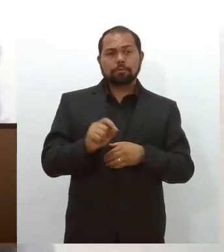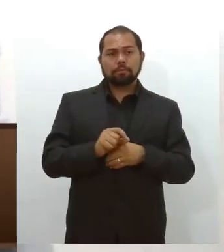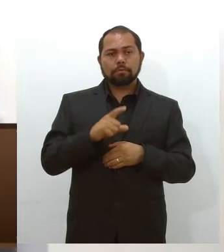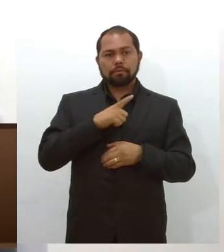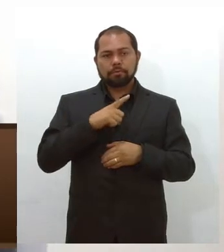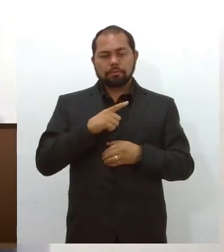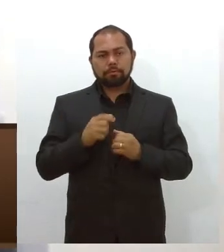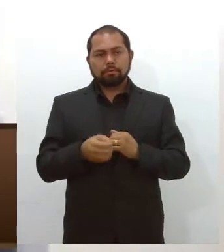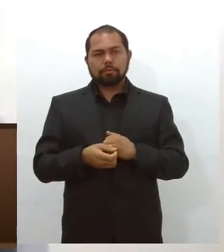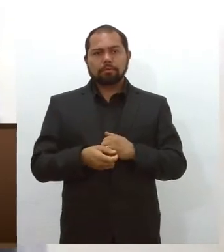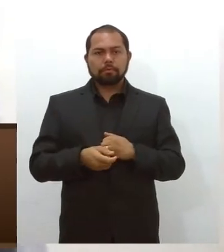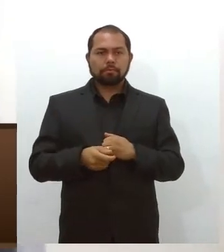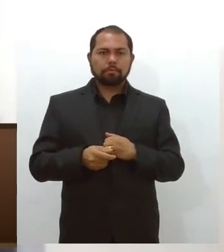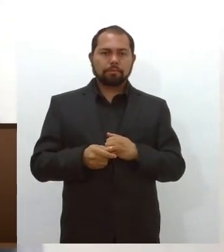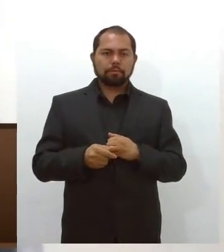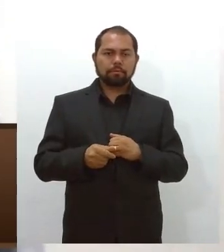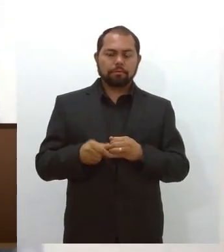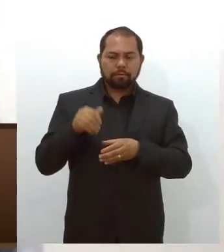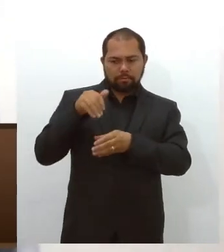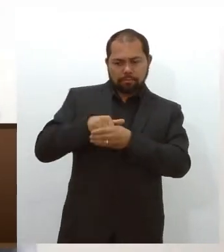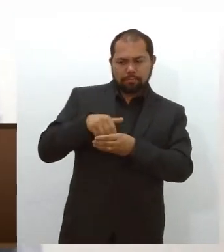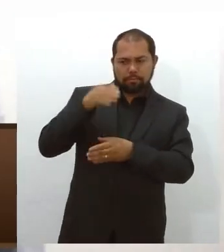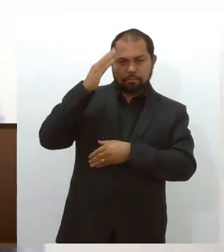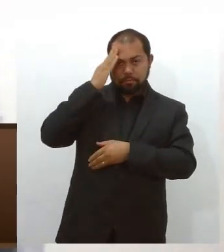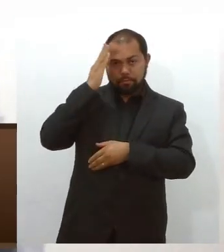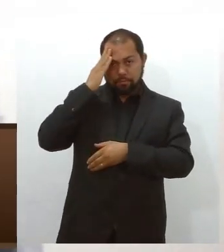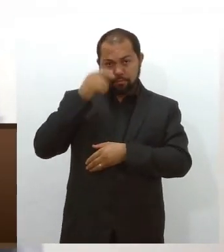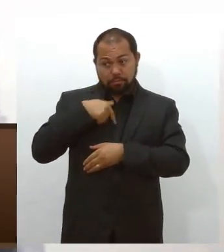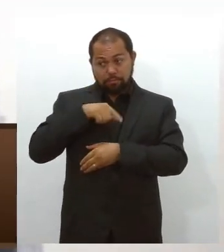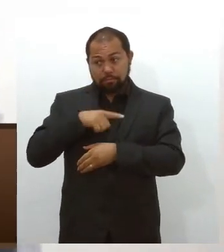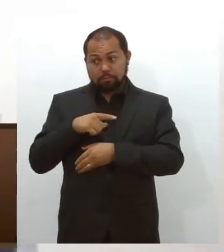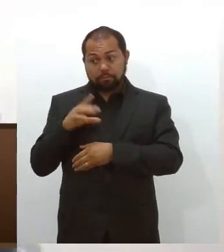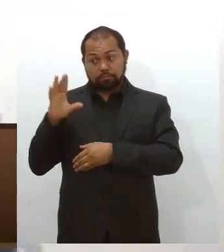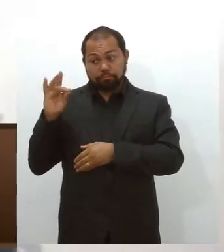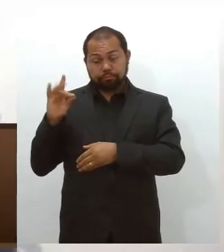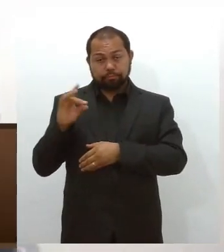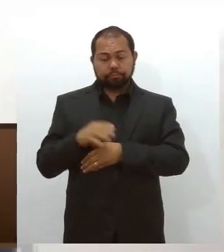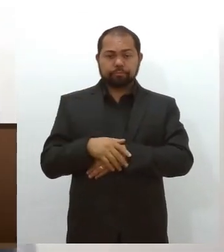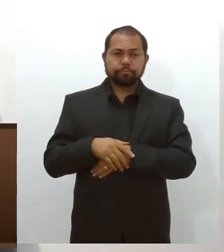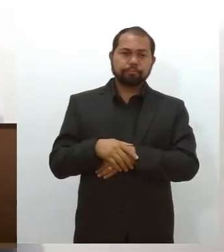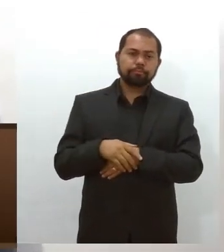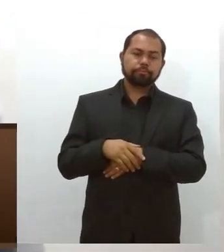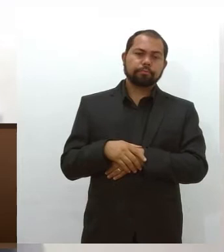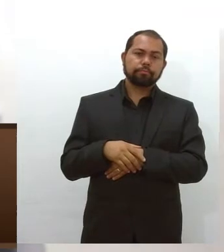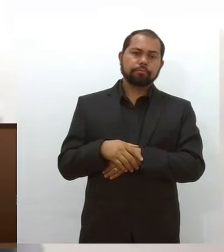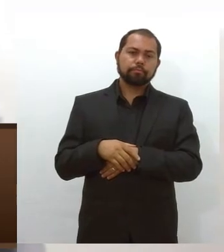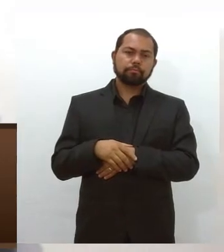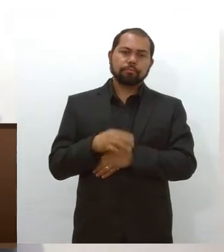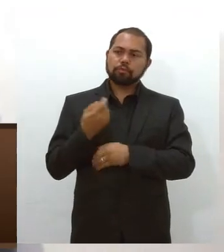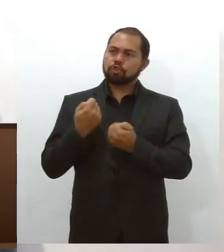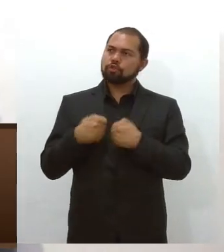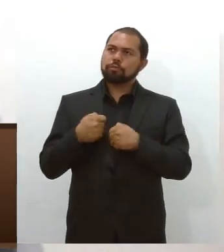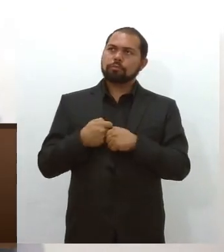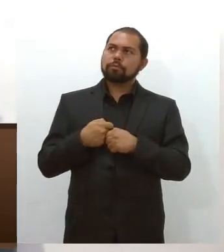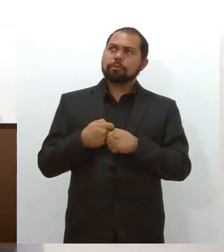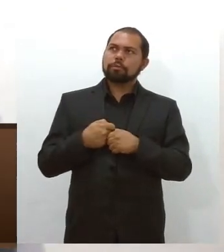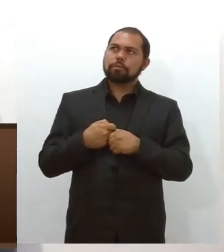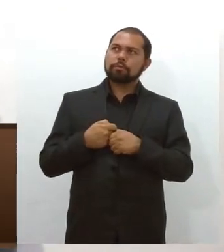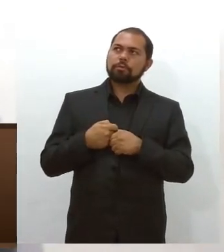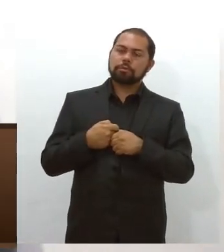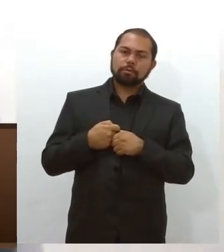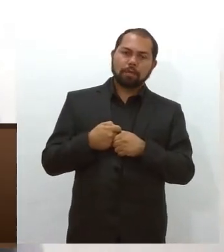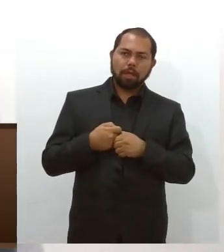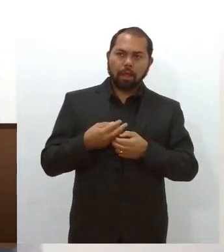eleitor levar sua cola, não precisa decorar a ordem, mas deve levar a cola, e nós temos ali